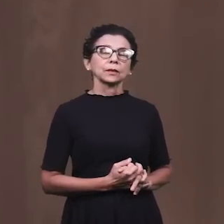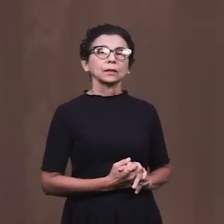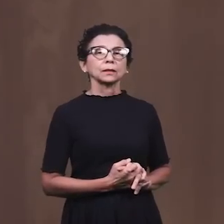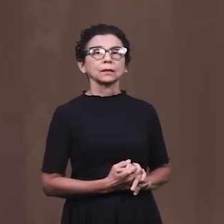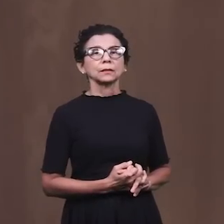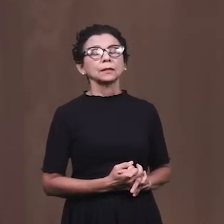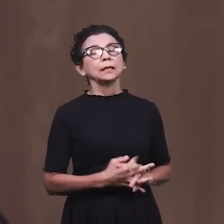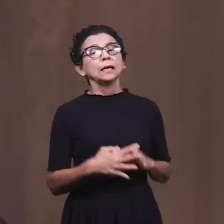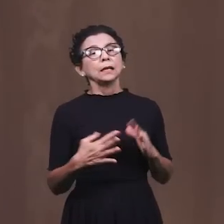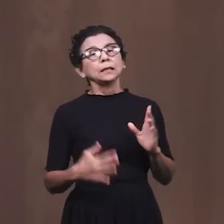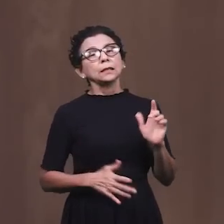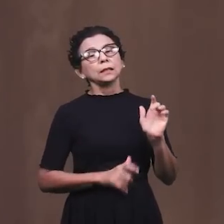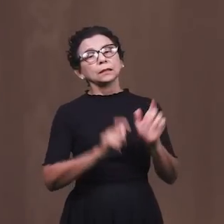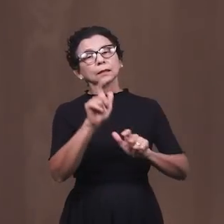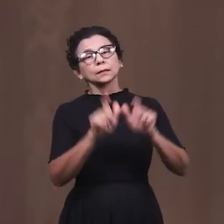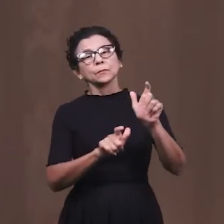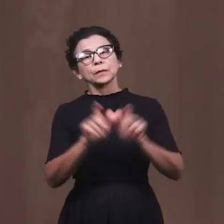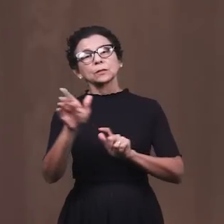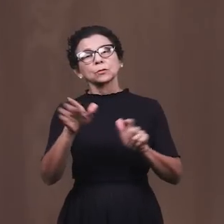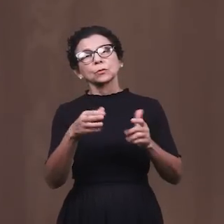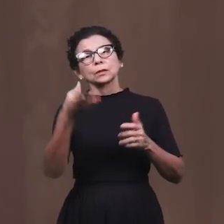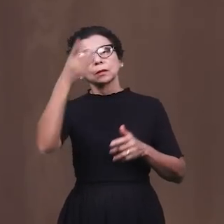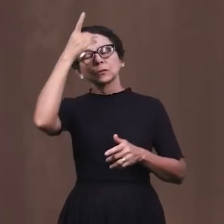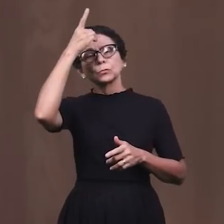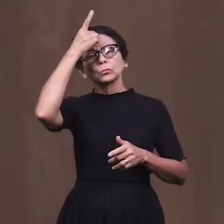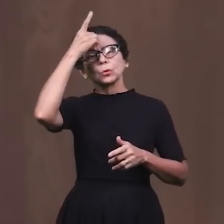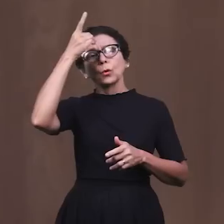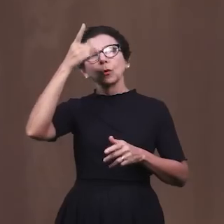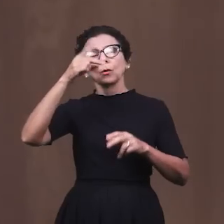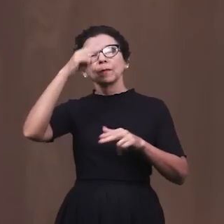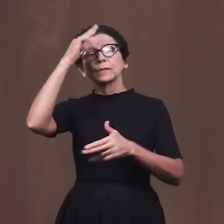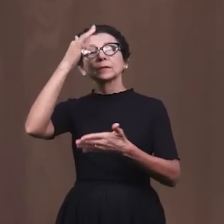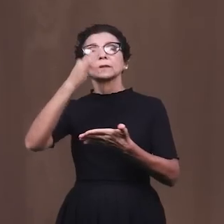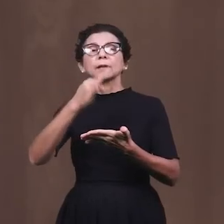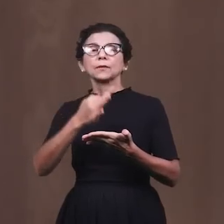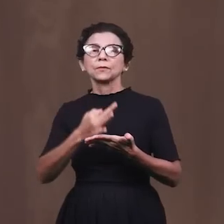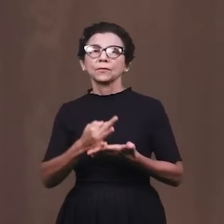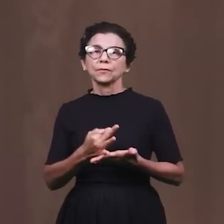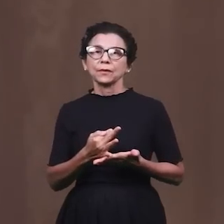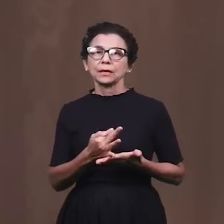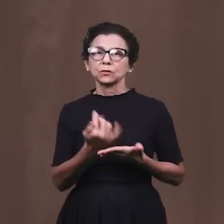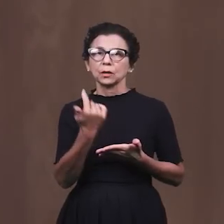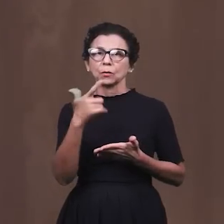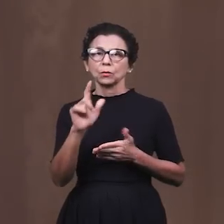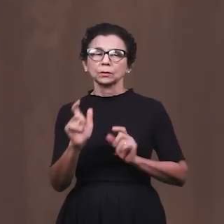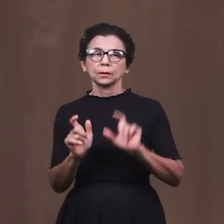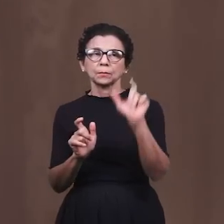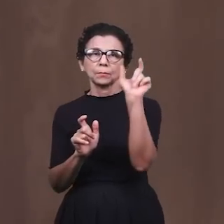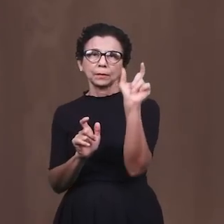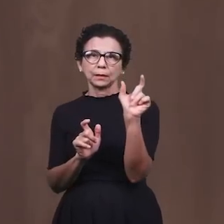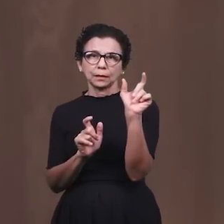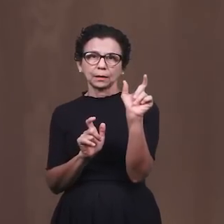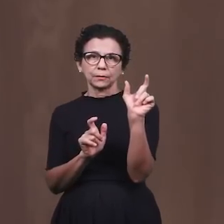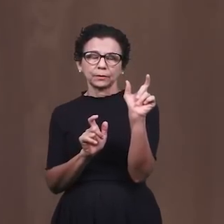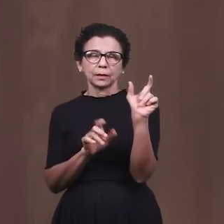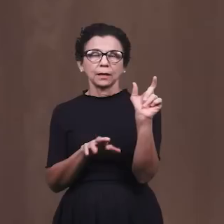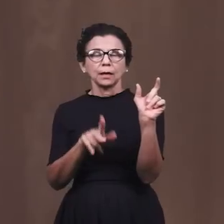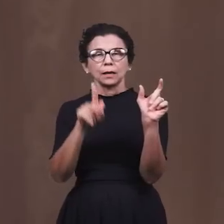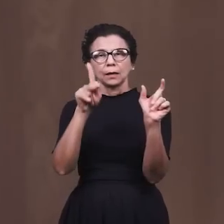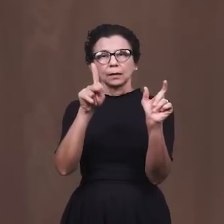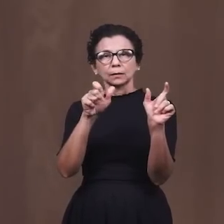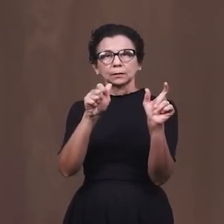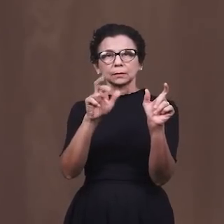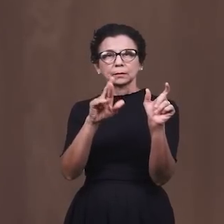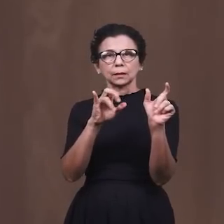outros pelo mesmo Espírito o dom da fé. Aí essa expressão dom da fé já é a outra palavra grega, a palavra